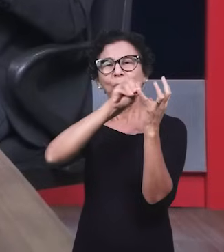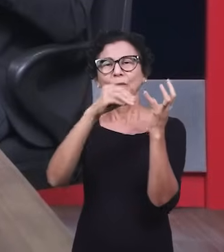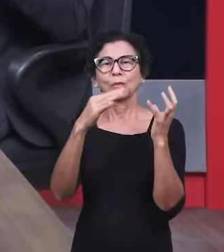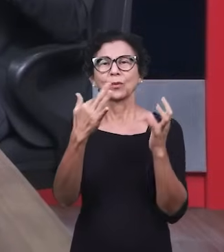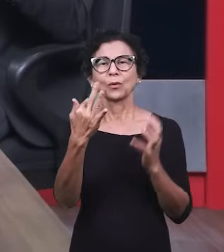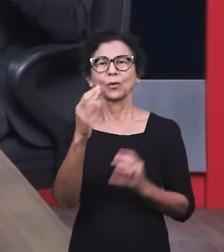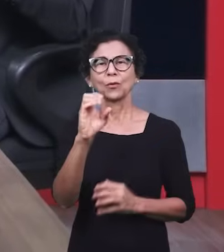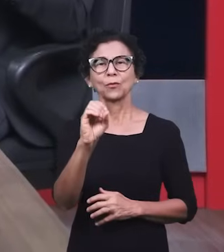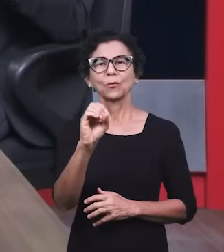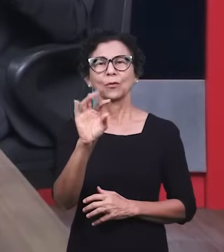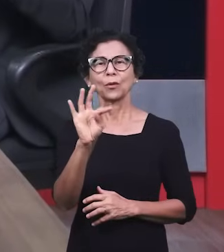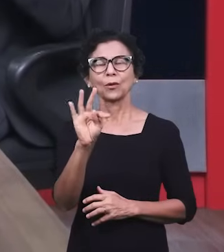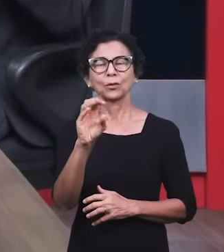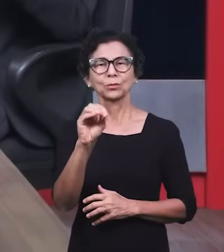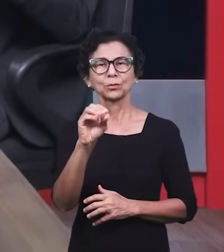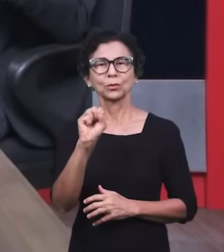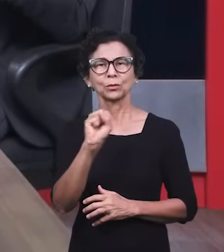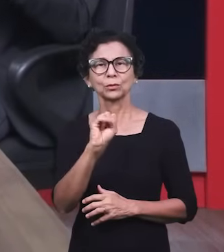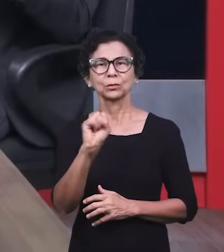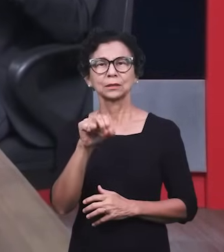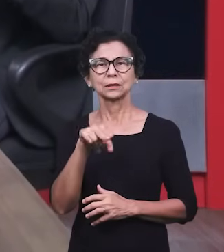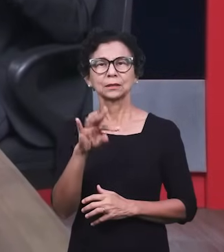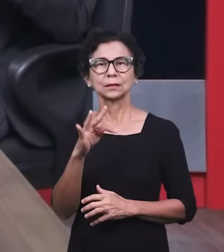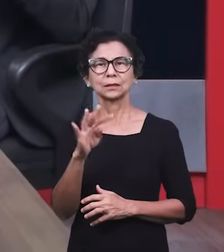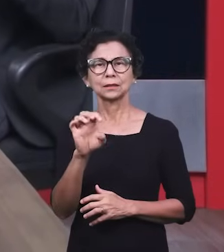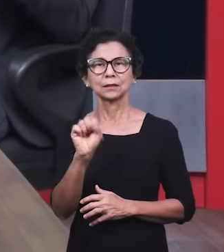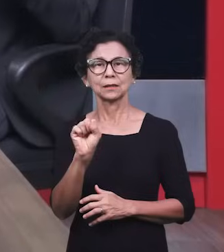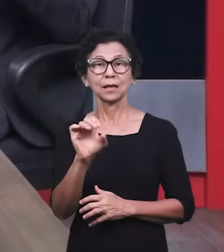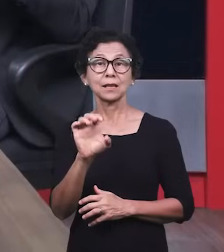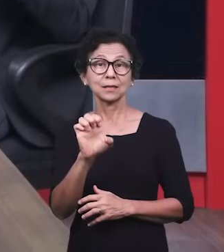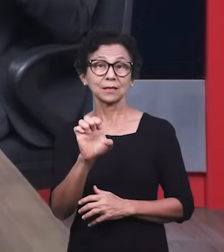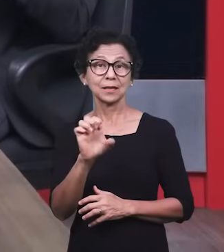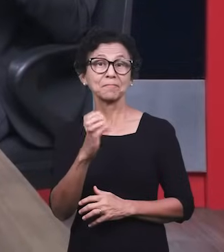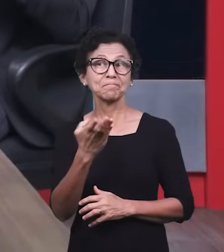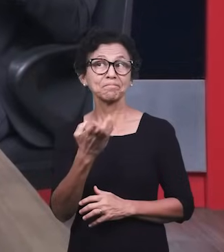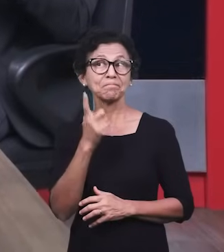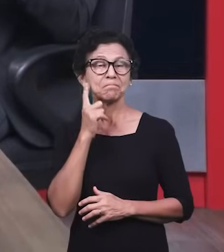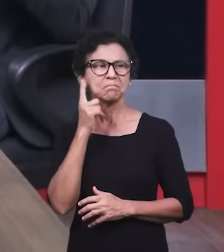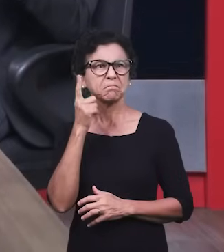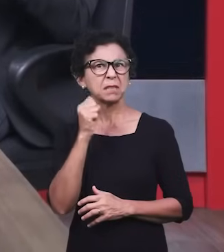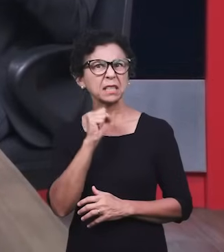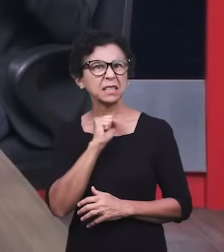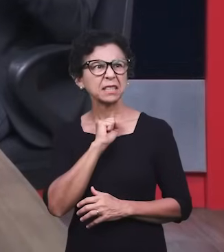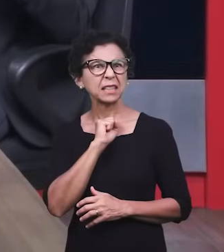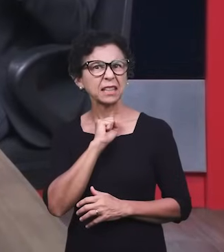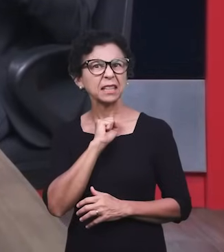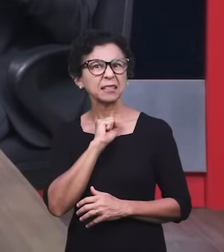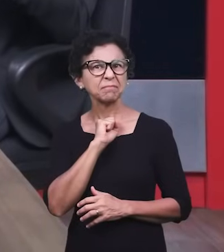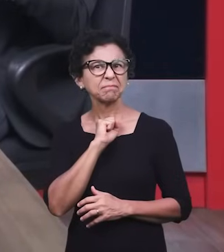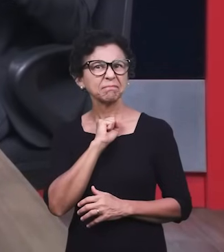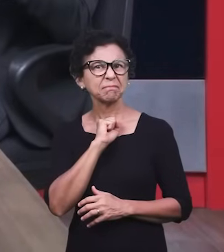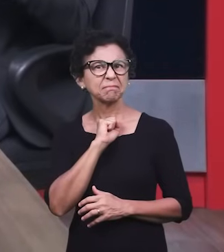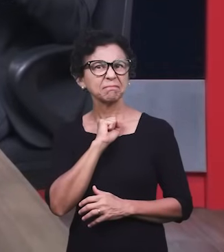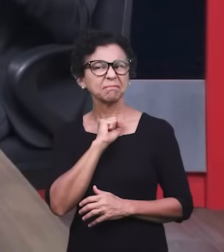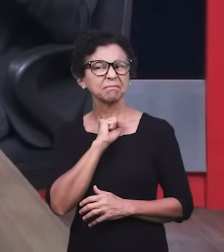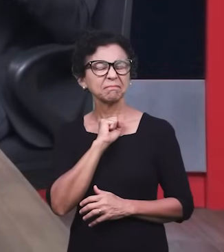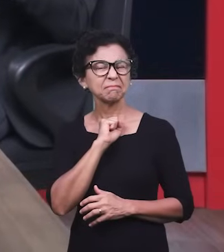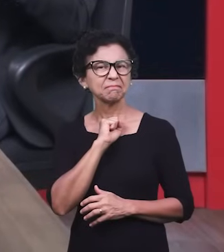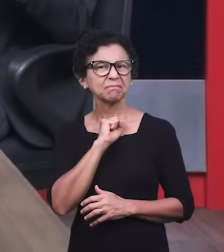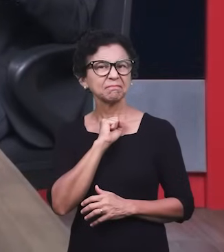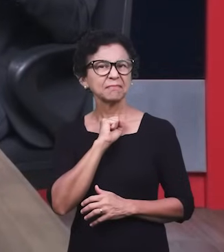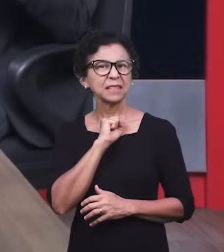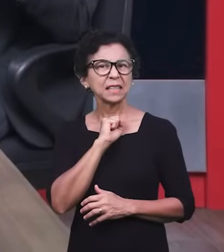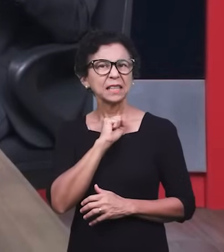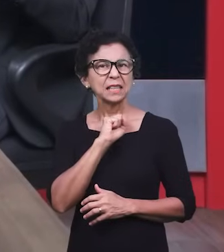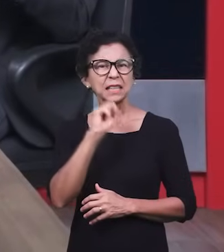fotossíntese você imaginar um organismo é capaz de transformar energia luminosa luz em uma